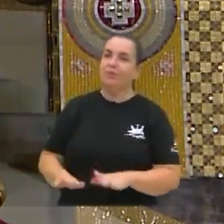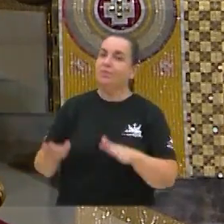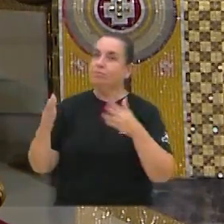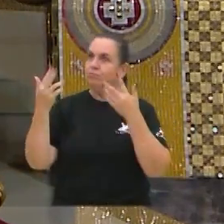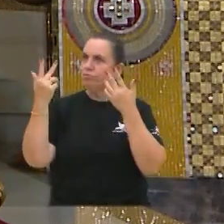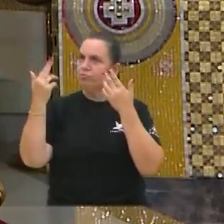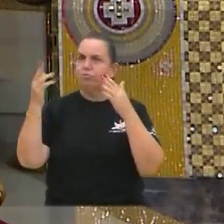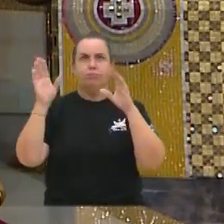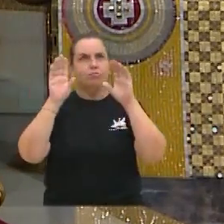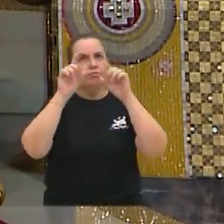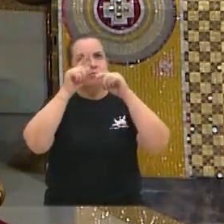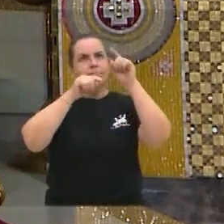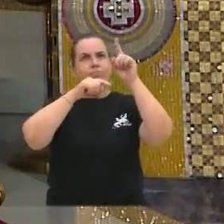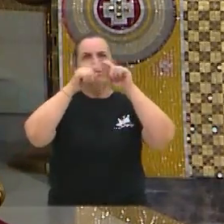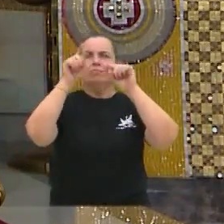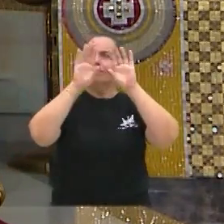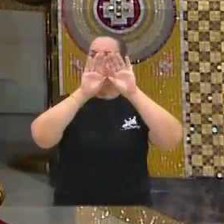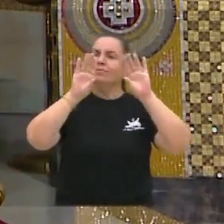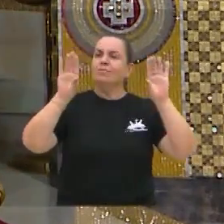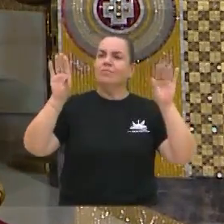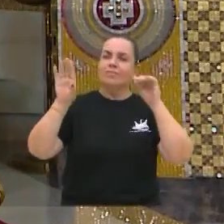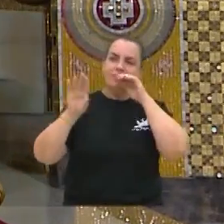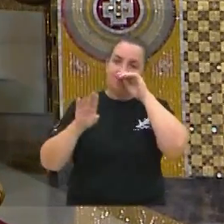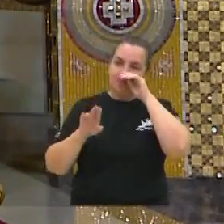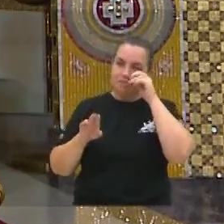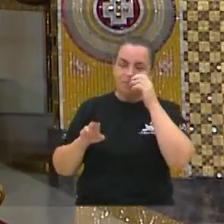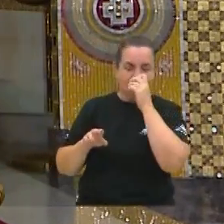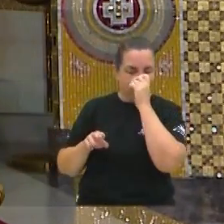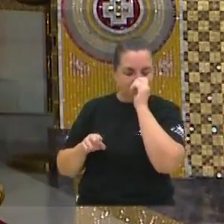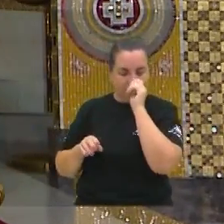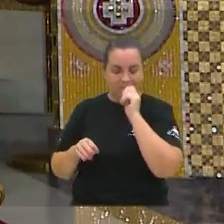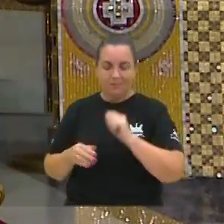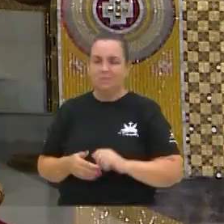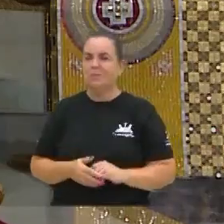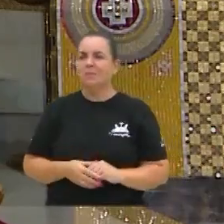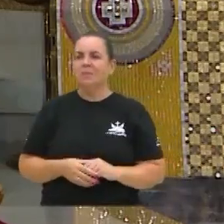nasceu, igual estrelas no